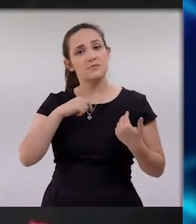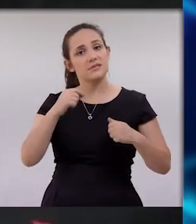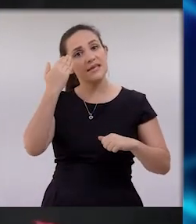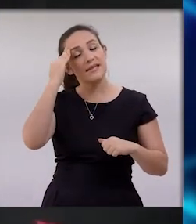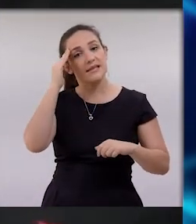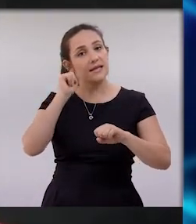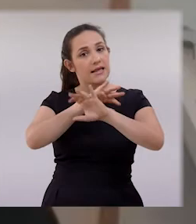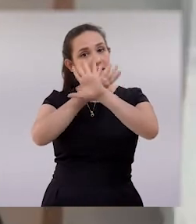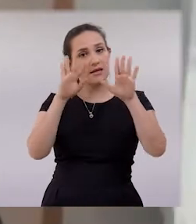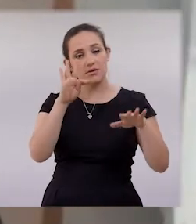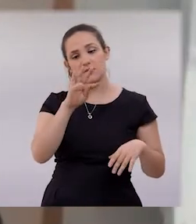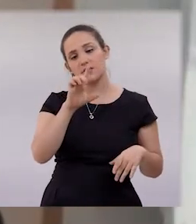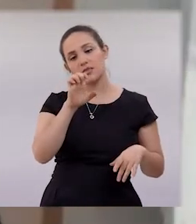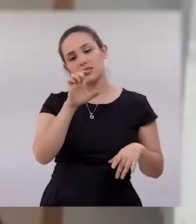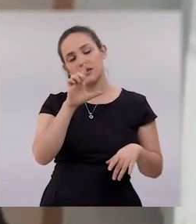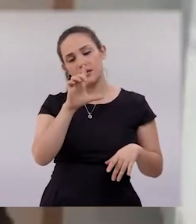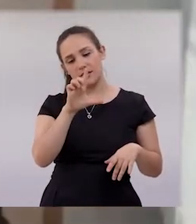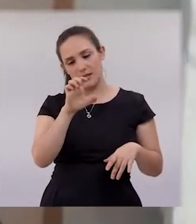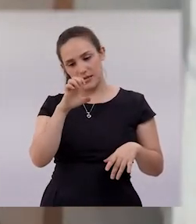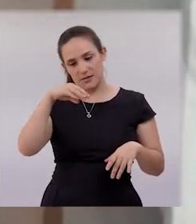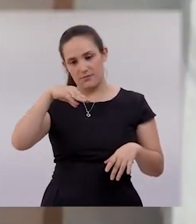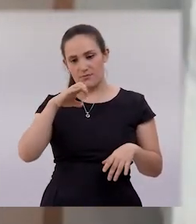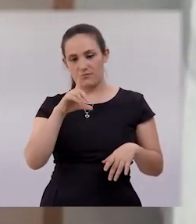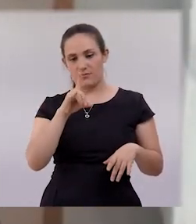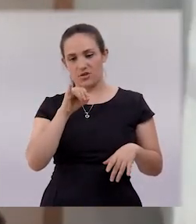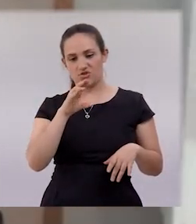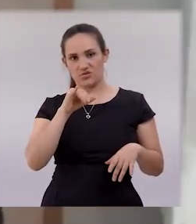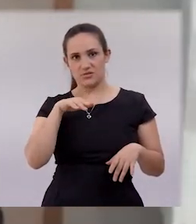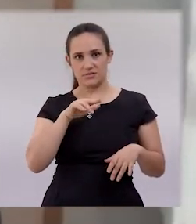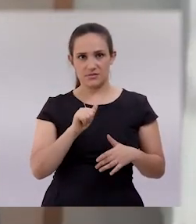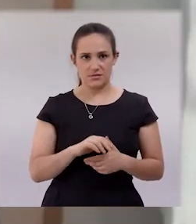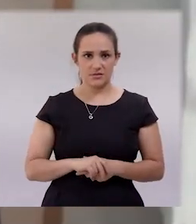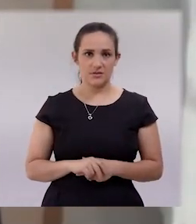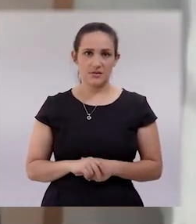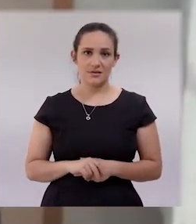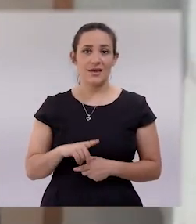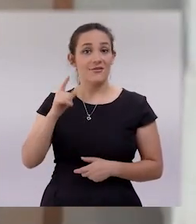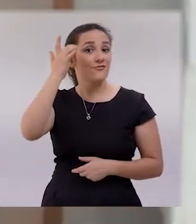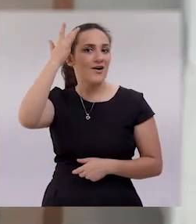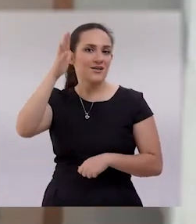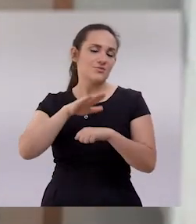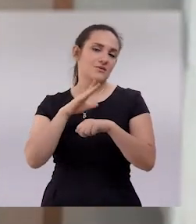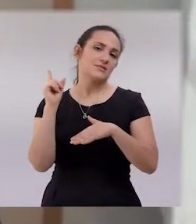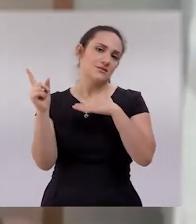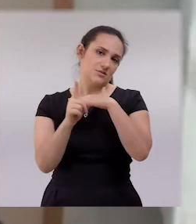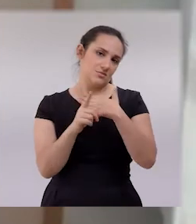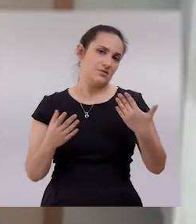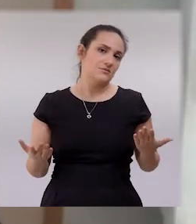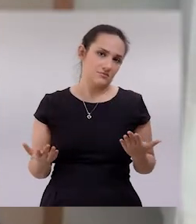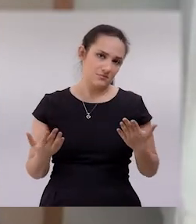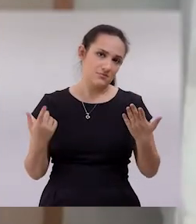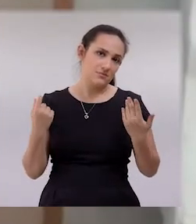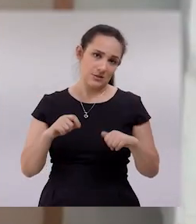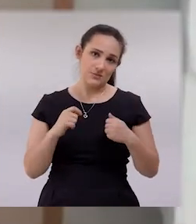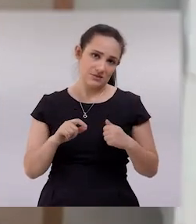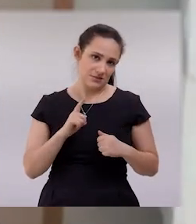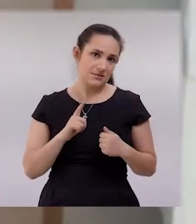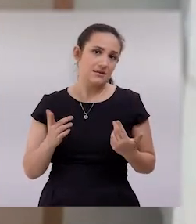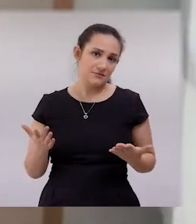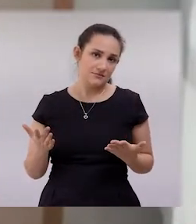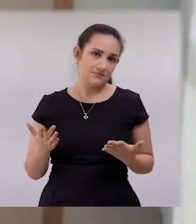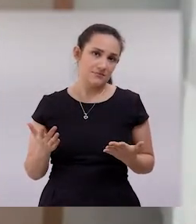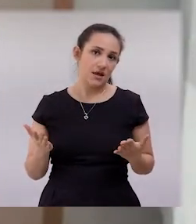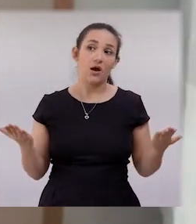ela seja uma facilidade para poucos, né? Então a gente precisa fazer com